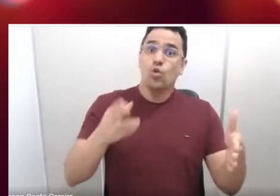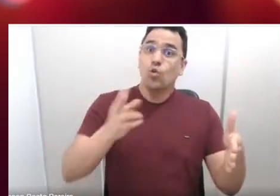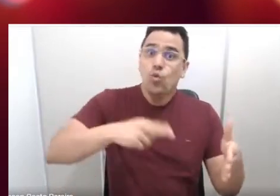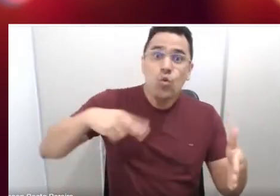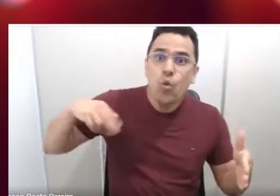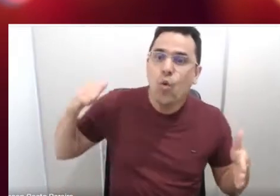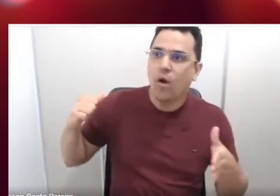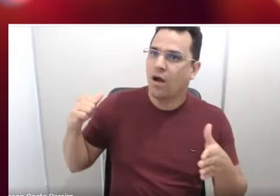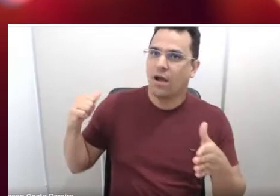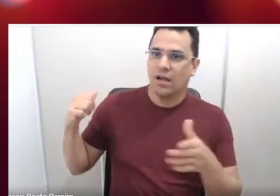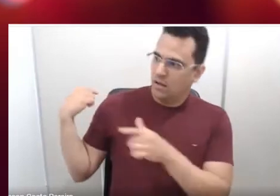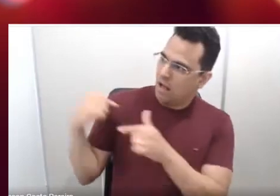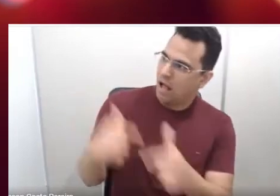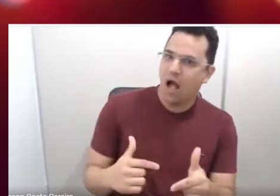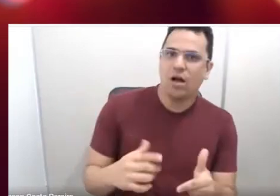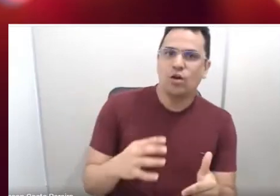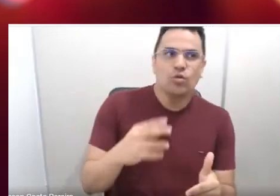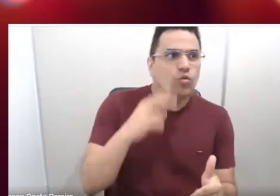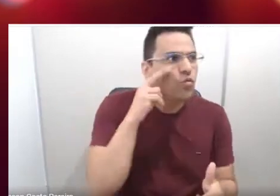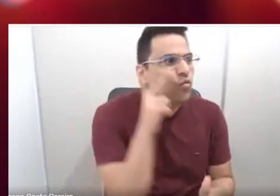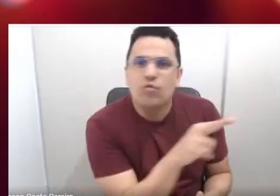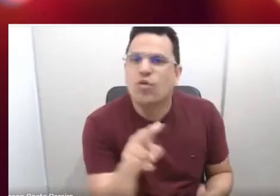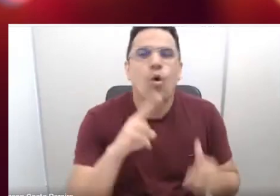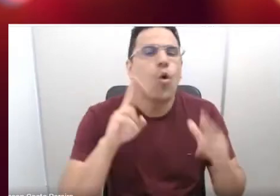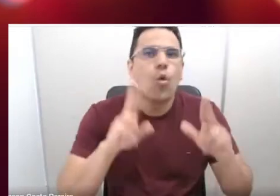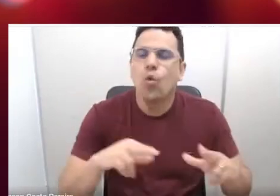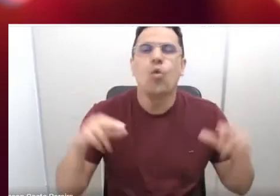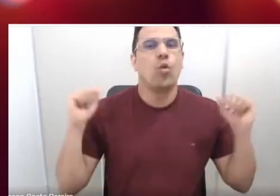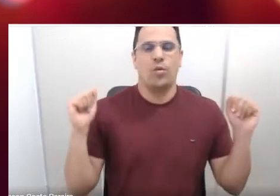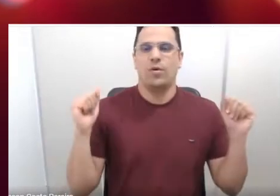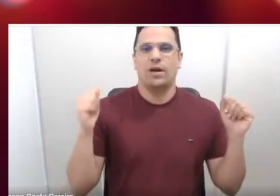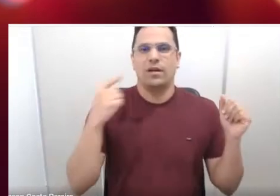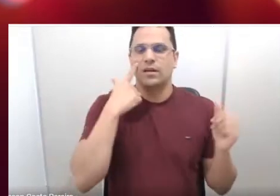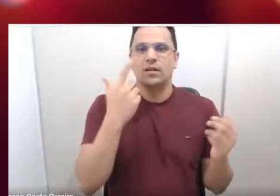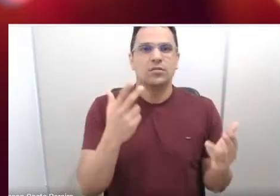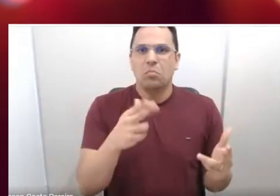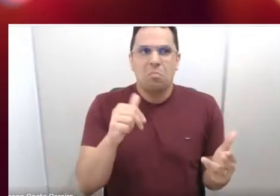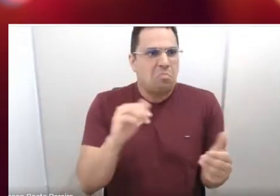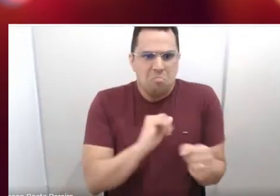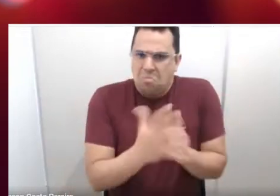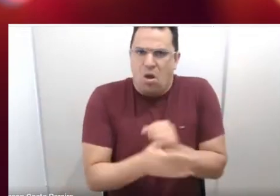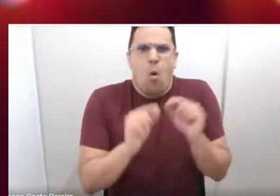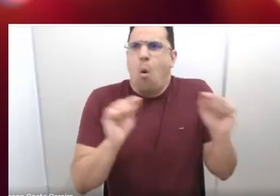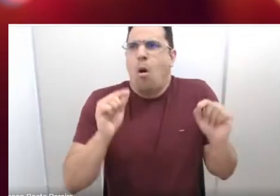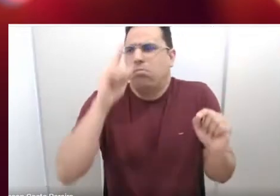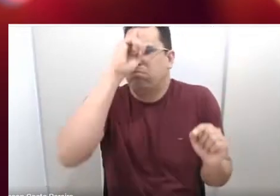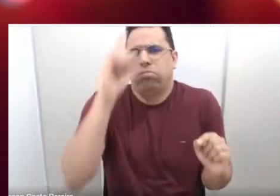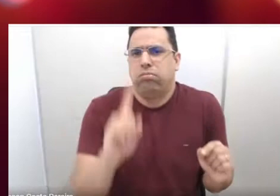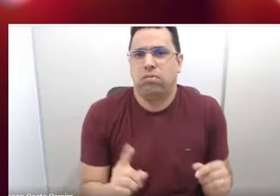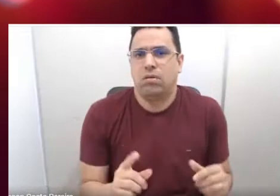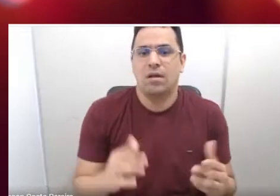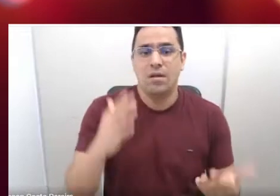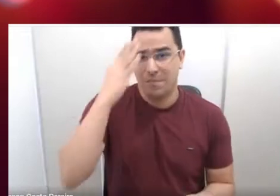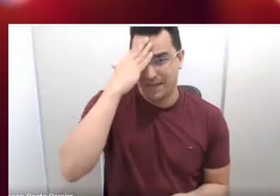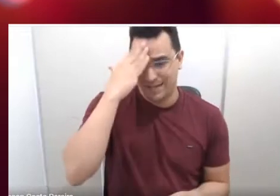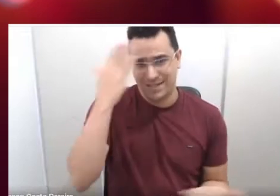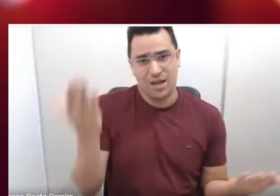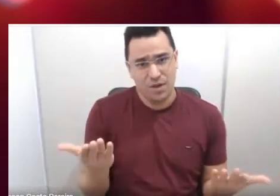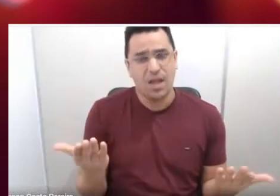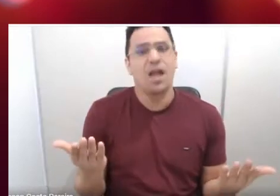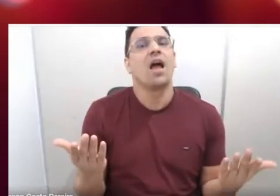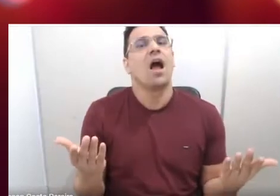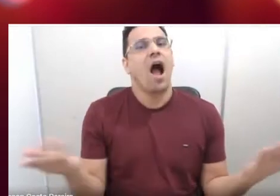social, de ficar todo mundo em casa, então buscar saída coletiva eu acho que faz parte da democracia, é democrático, né, a gente conseguir